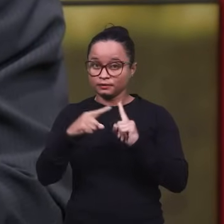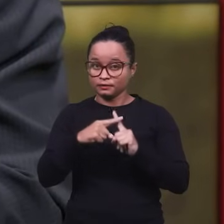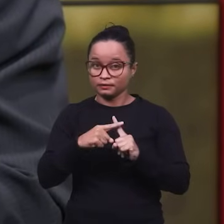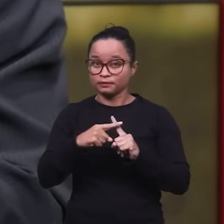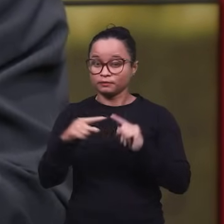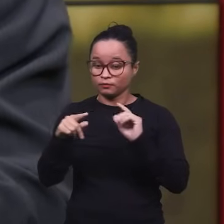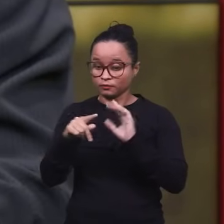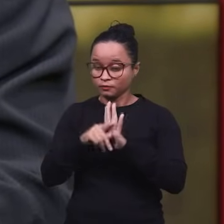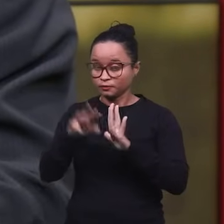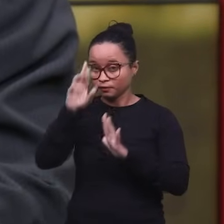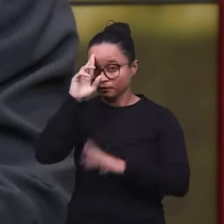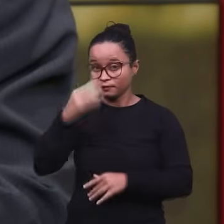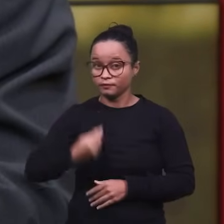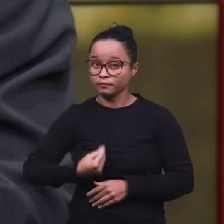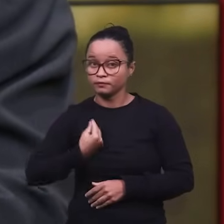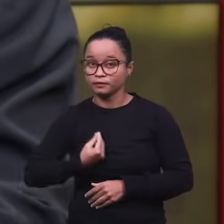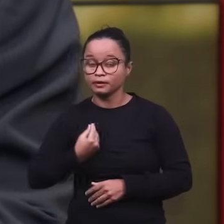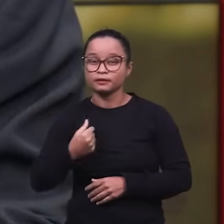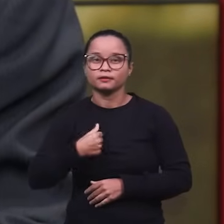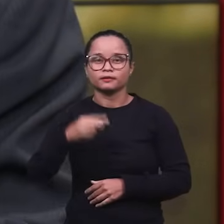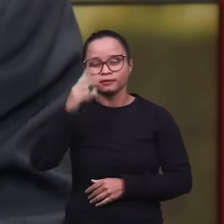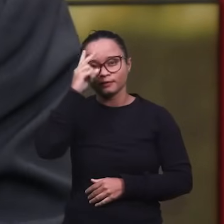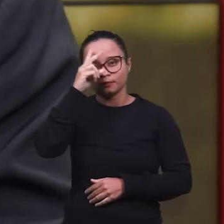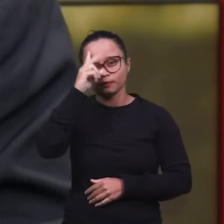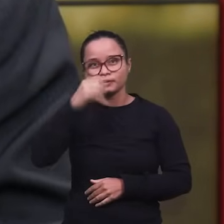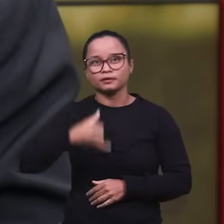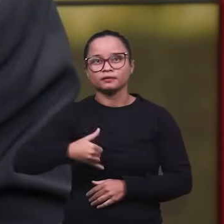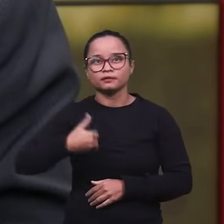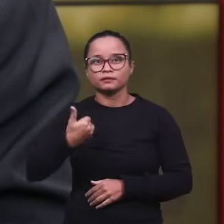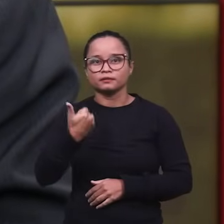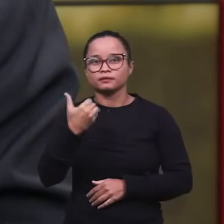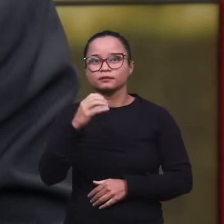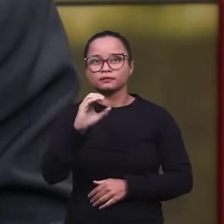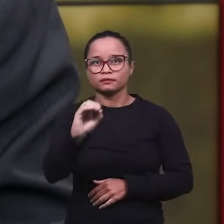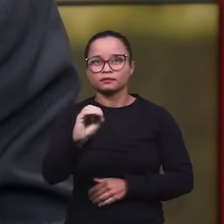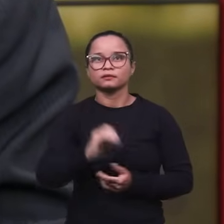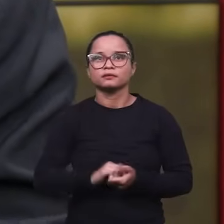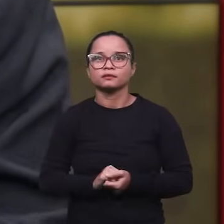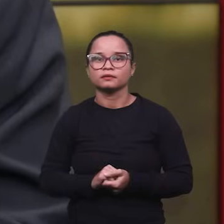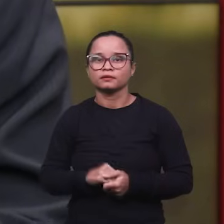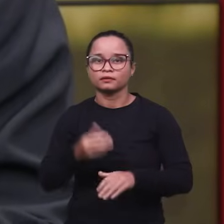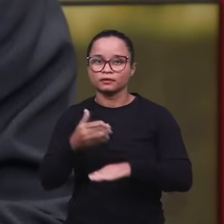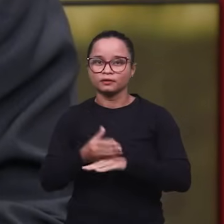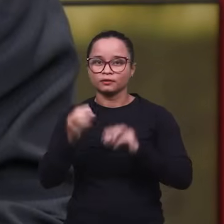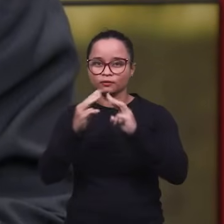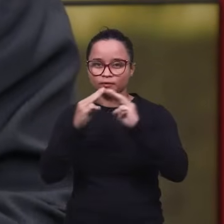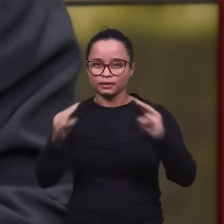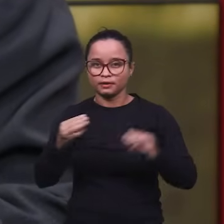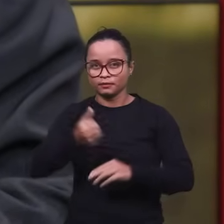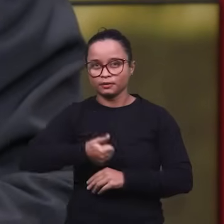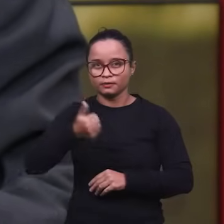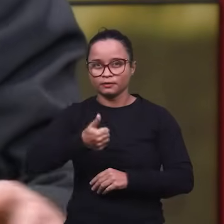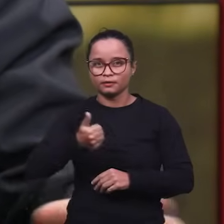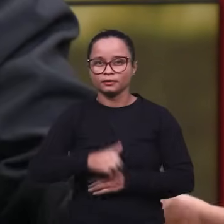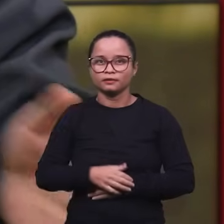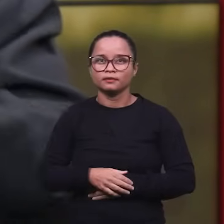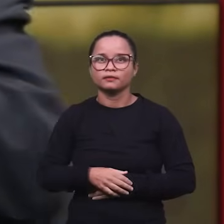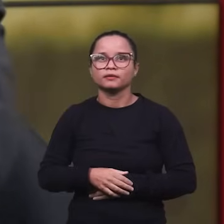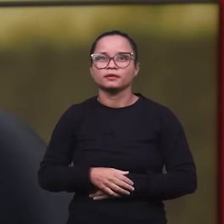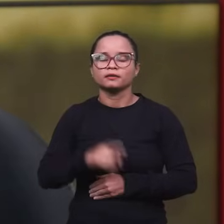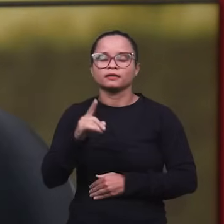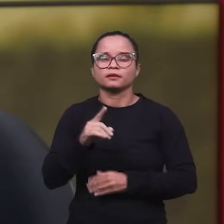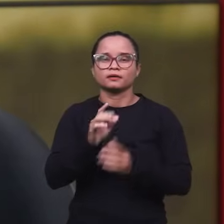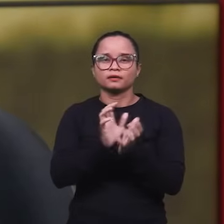do Senhor e viver na casa do Senhor. E aí eu me lembro que aos 10 anos de idade, quando eu entrei no Manaim pela primeira vez, de